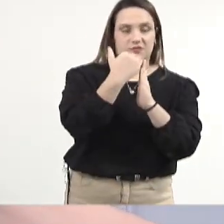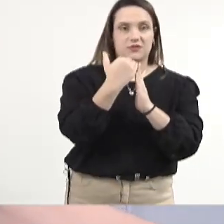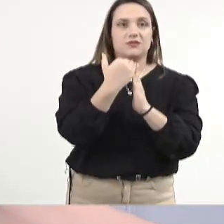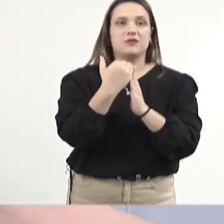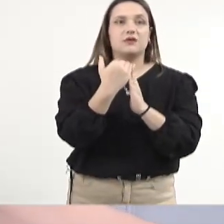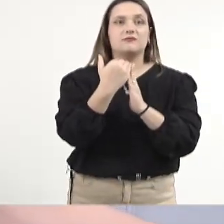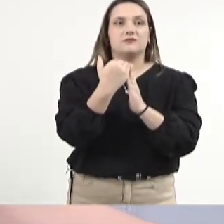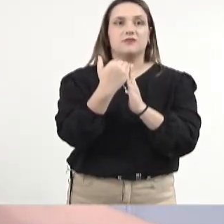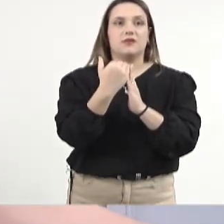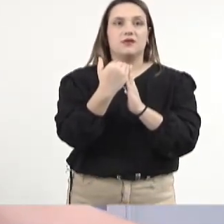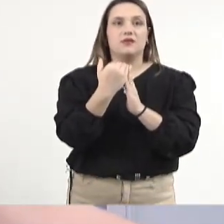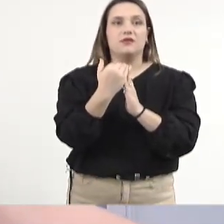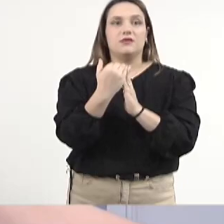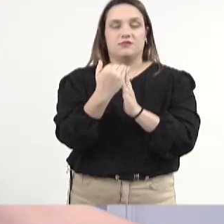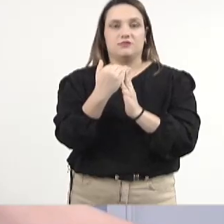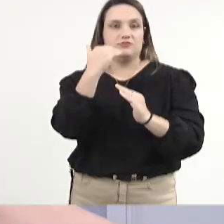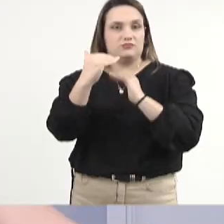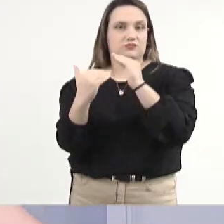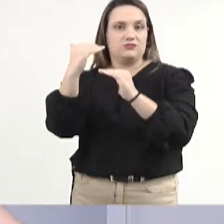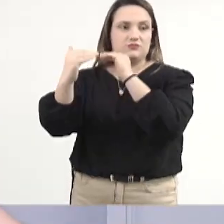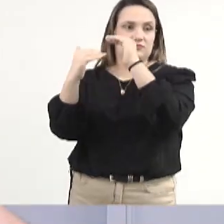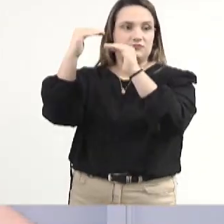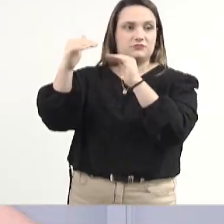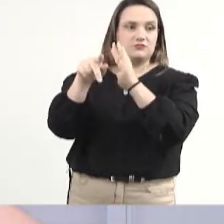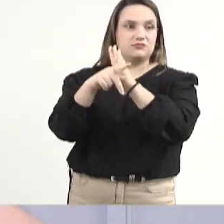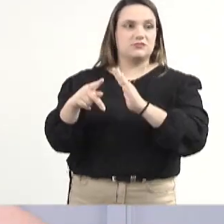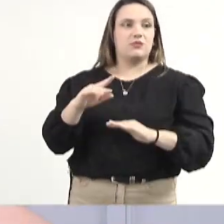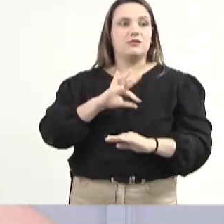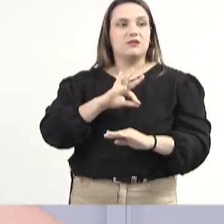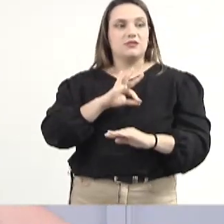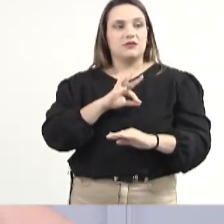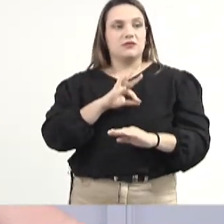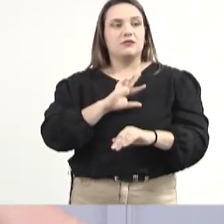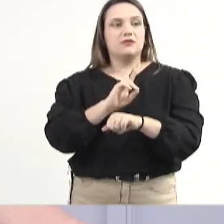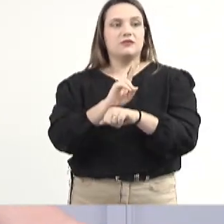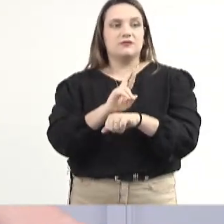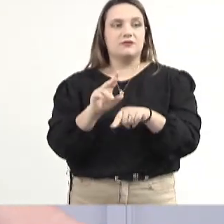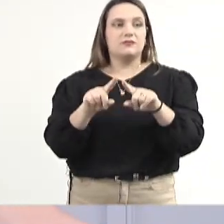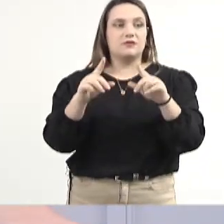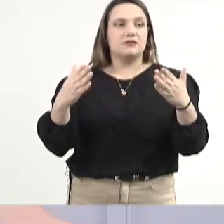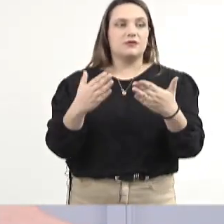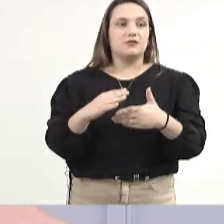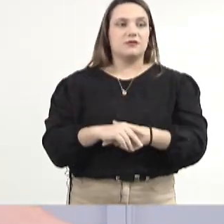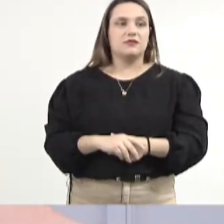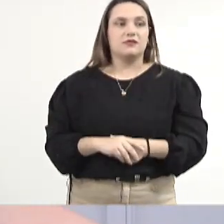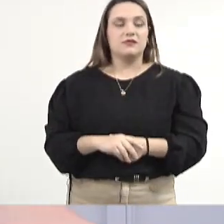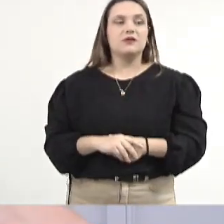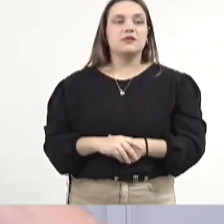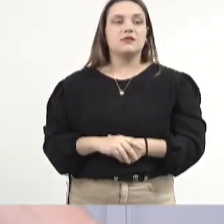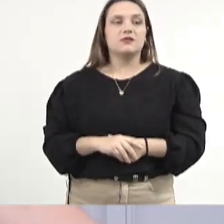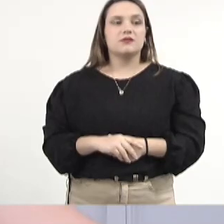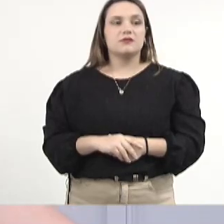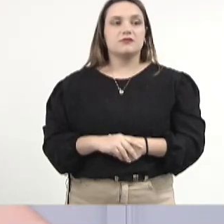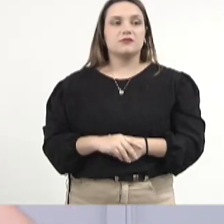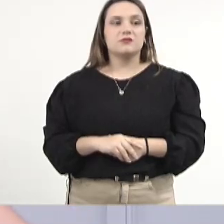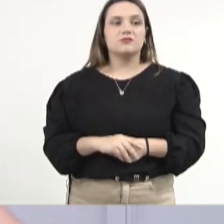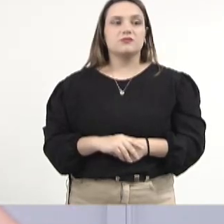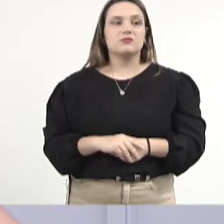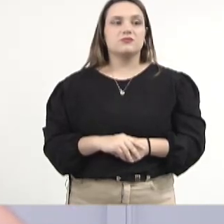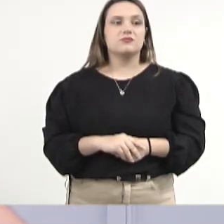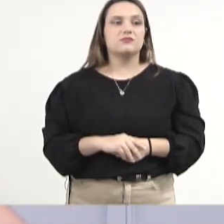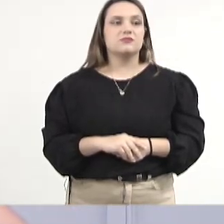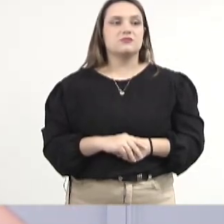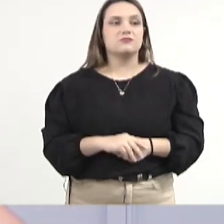da reserva, a progressão funcional do policial da reserva. E agora o texto retirou essa parte do texto anterior, permitindo,